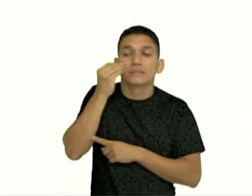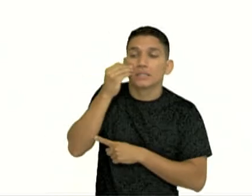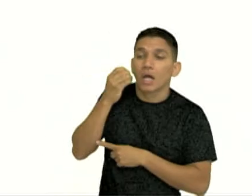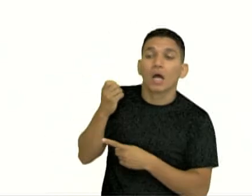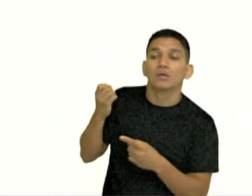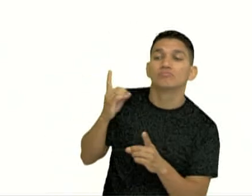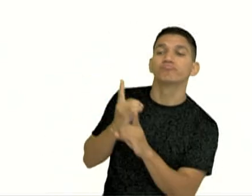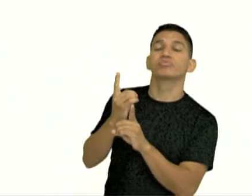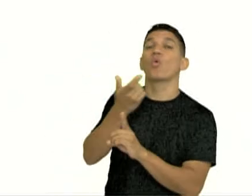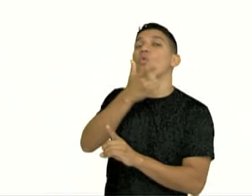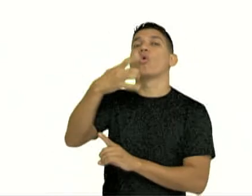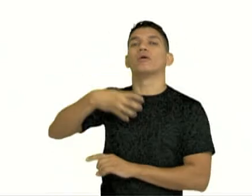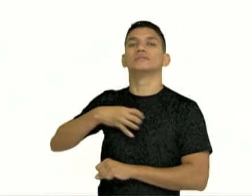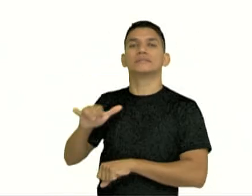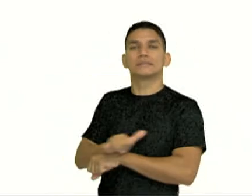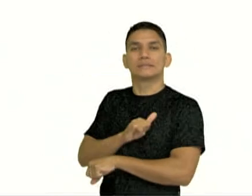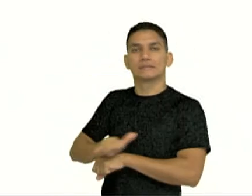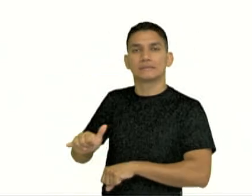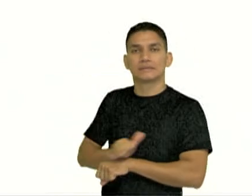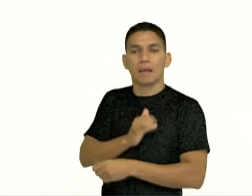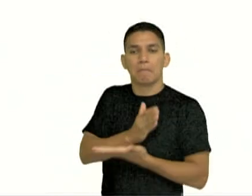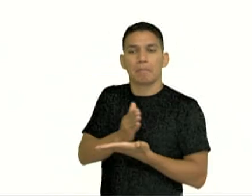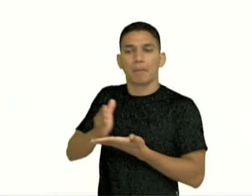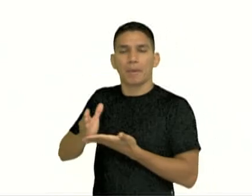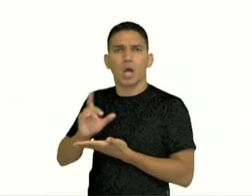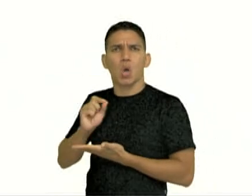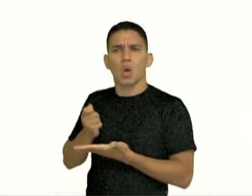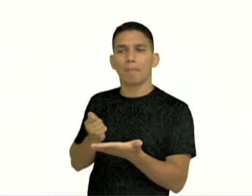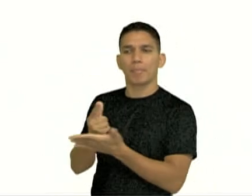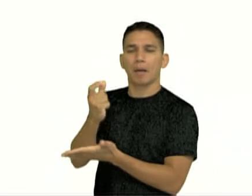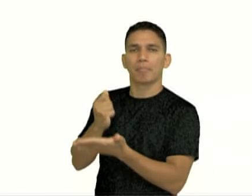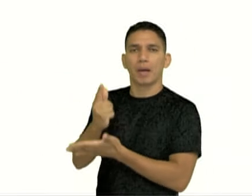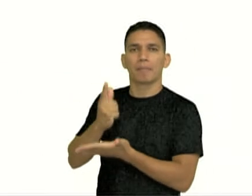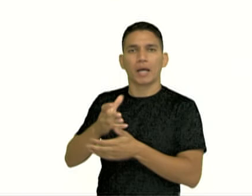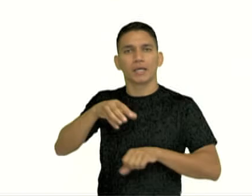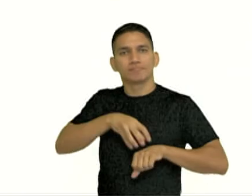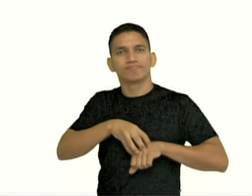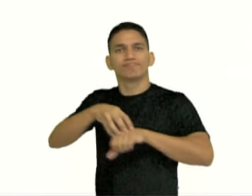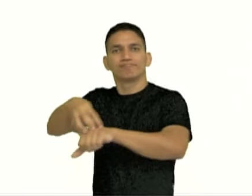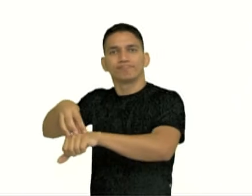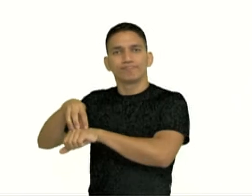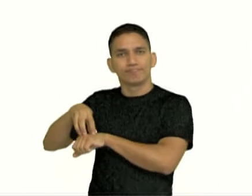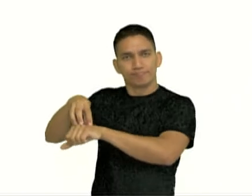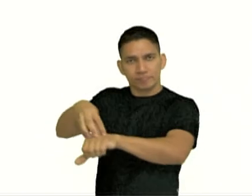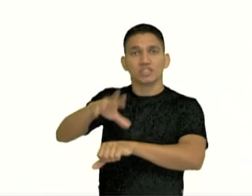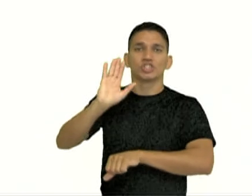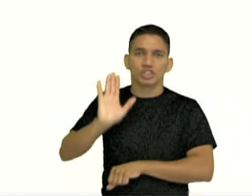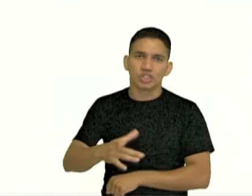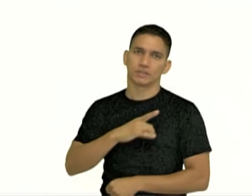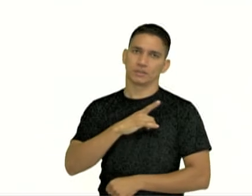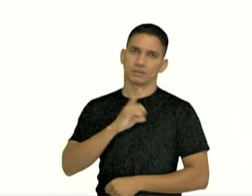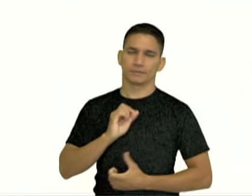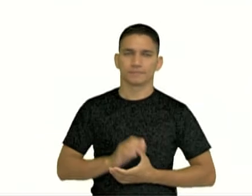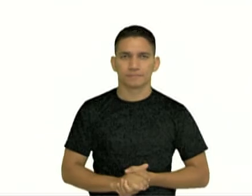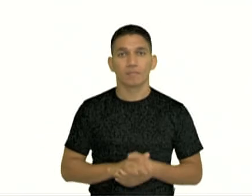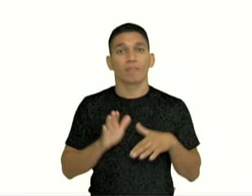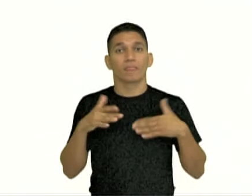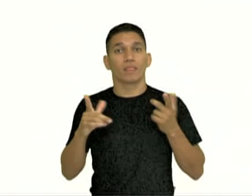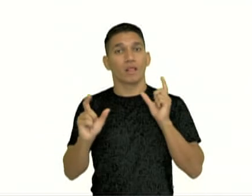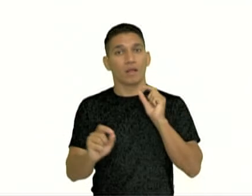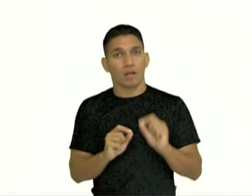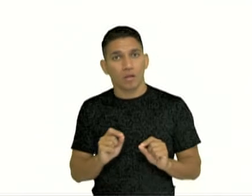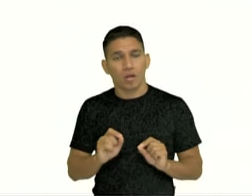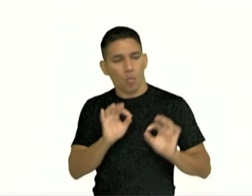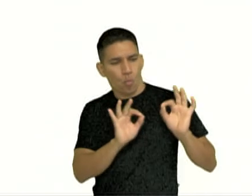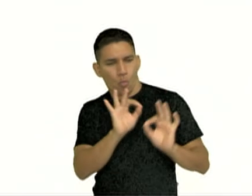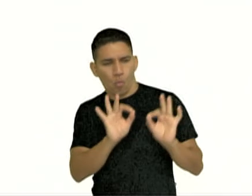ao que ele gasta em transporte e aquela sobra de orçamento que ele já tem. Então, para planejar